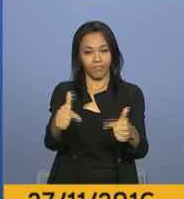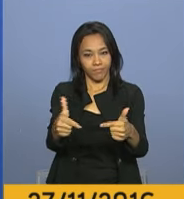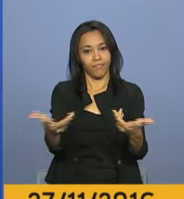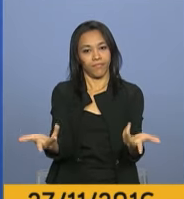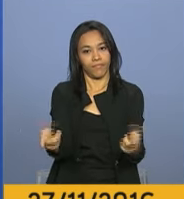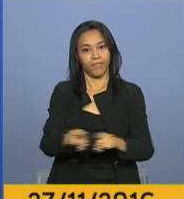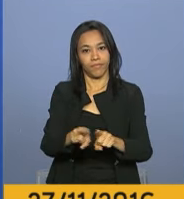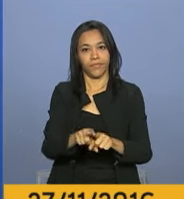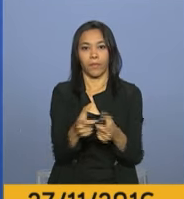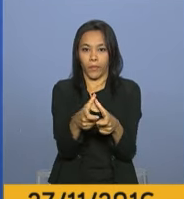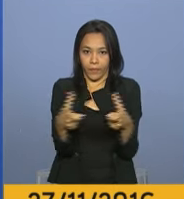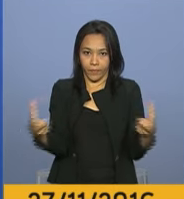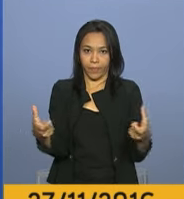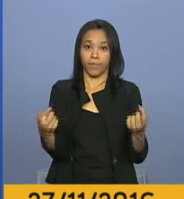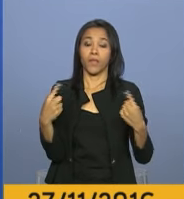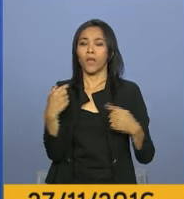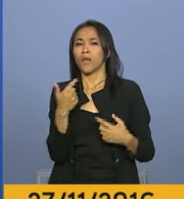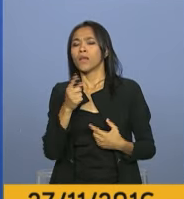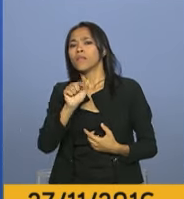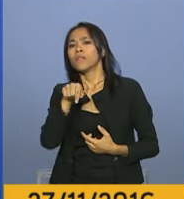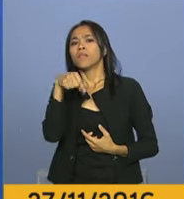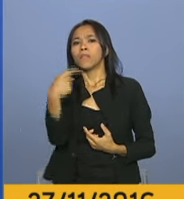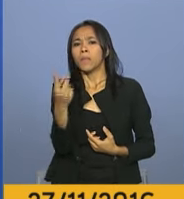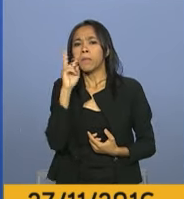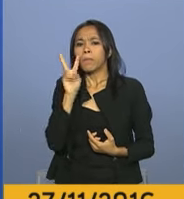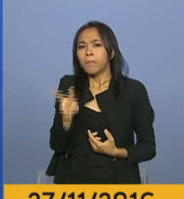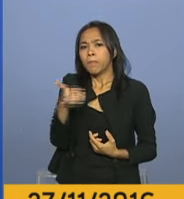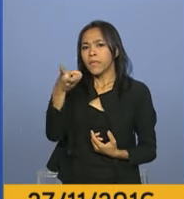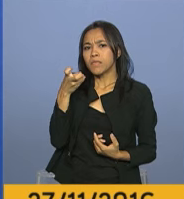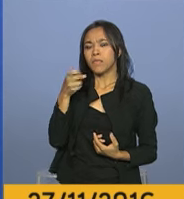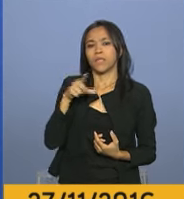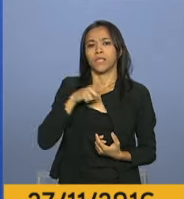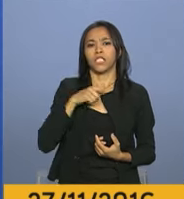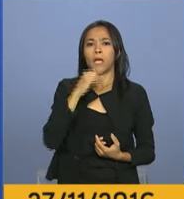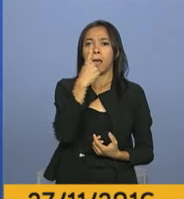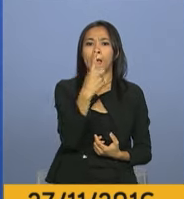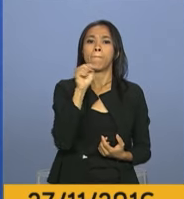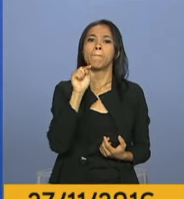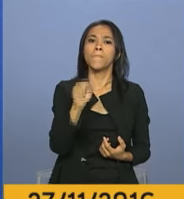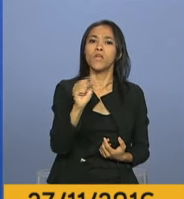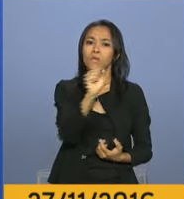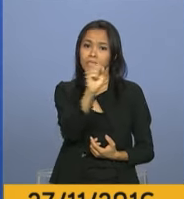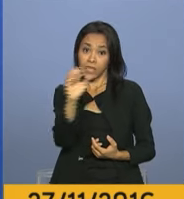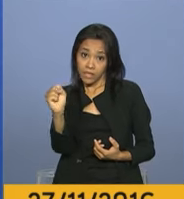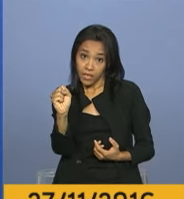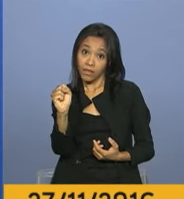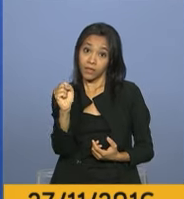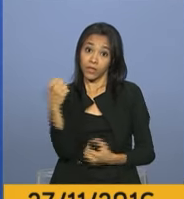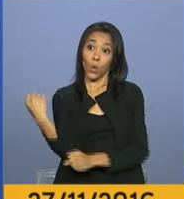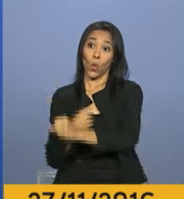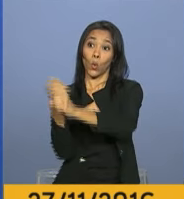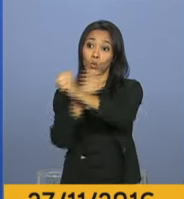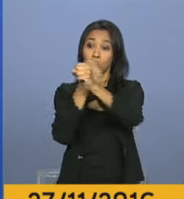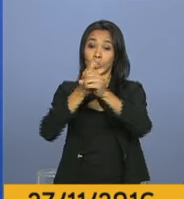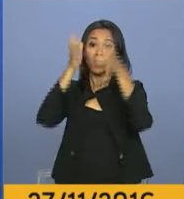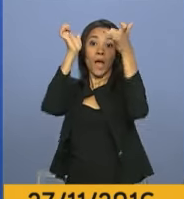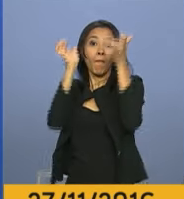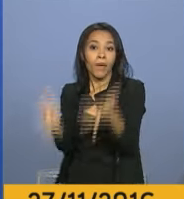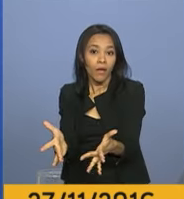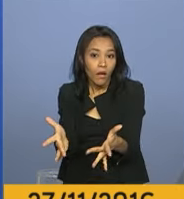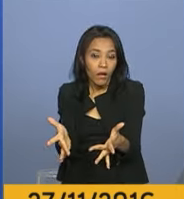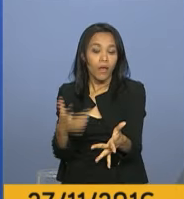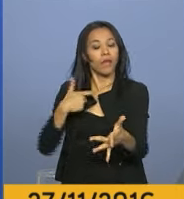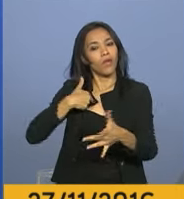também detectamos que havia 1.600 pequenas obras paralisadas. E eu